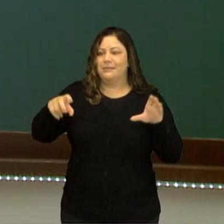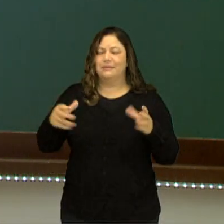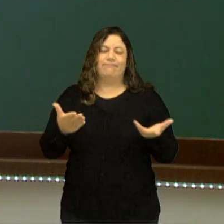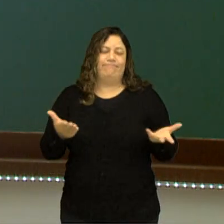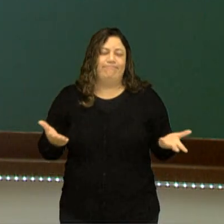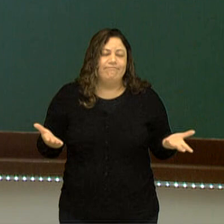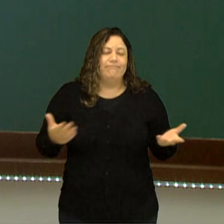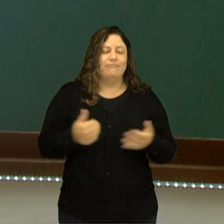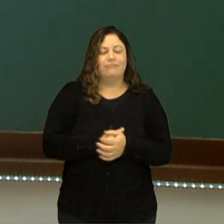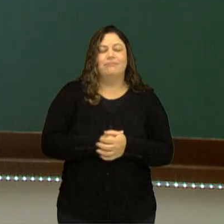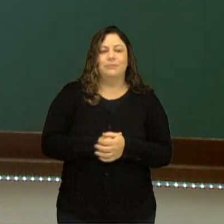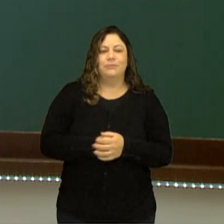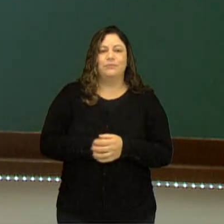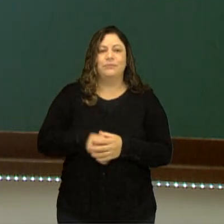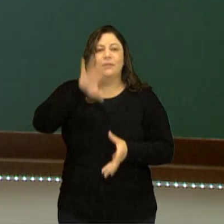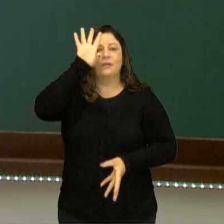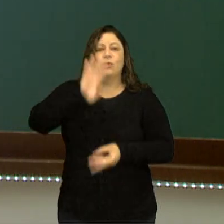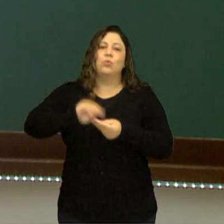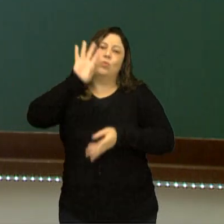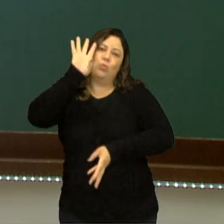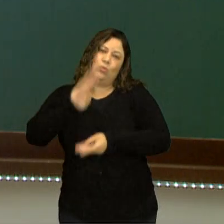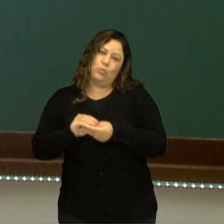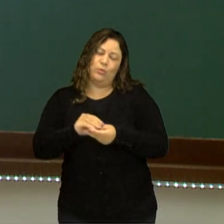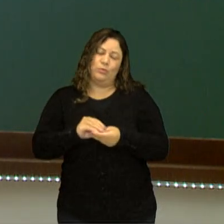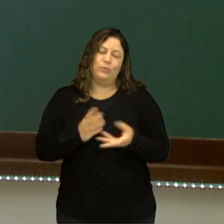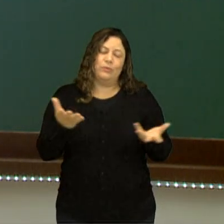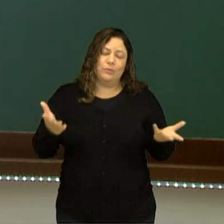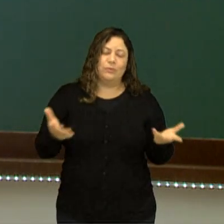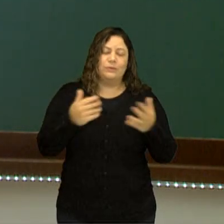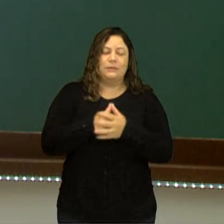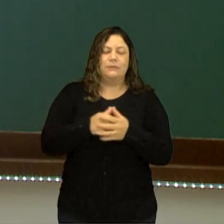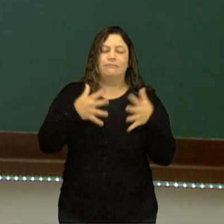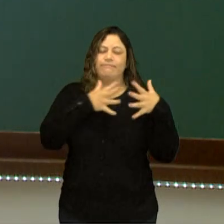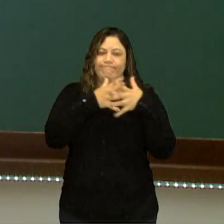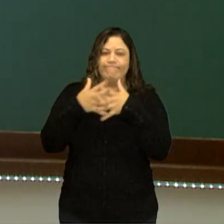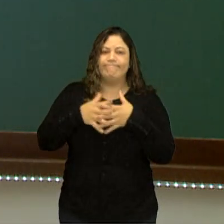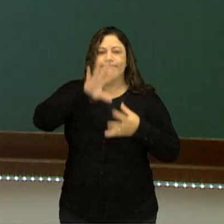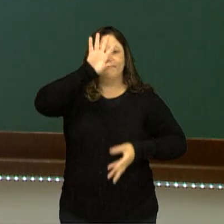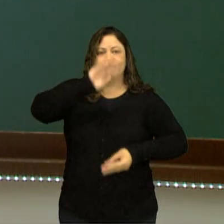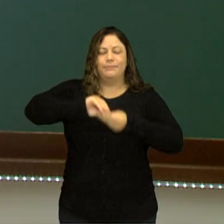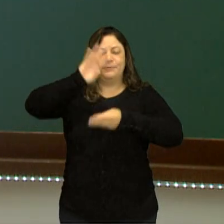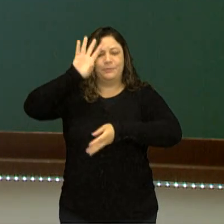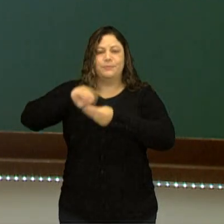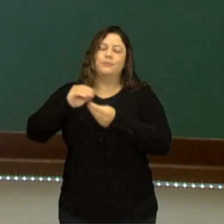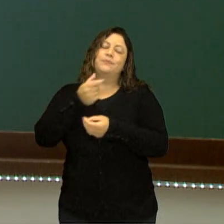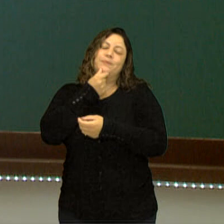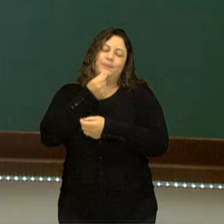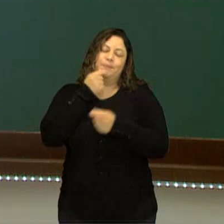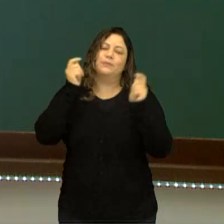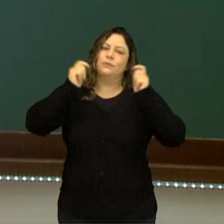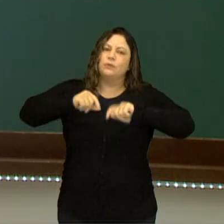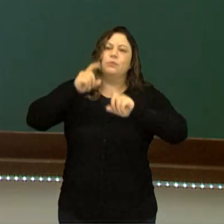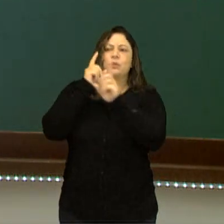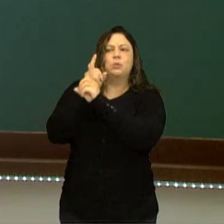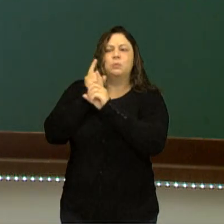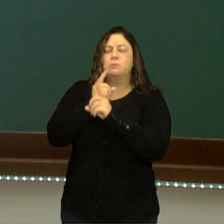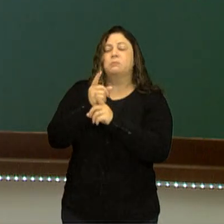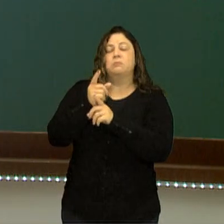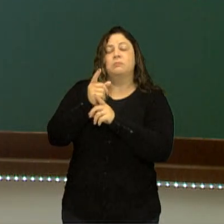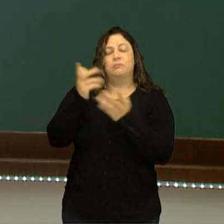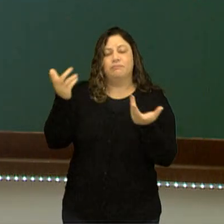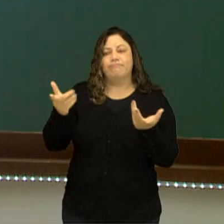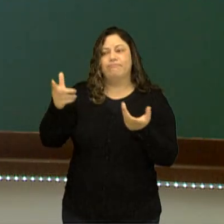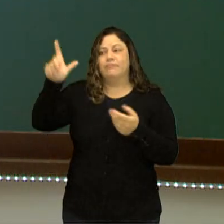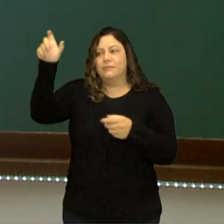E conclusão, é onde ocorre a resolução dessa complicação, o Norberto poderia encontrar ou não a dama,